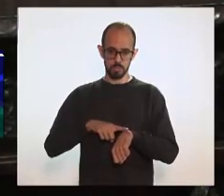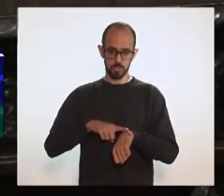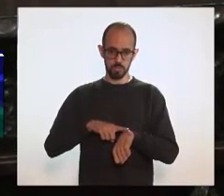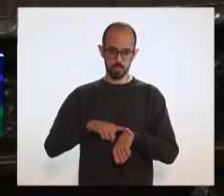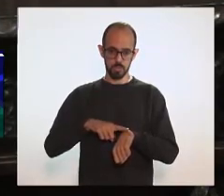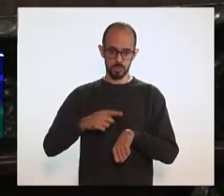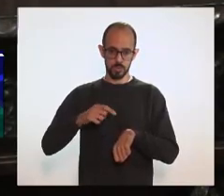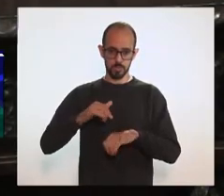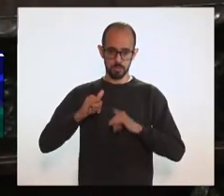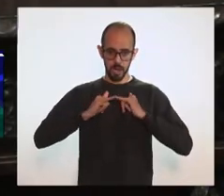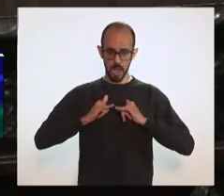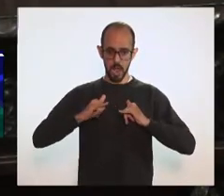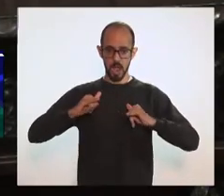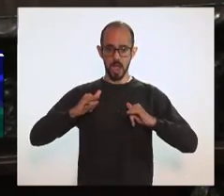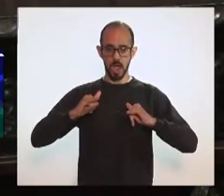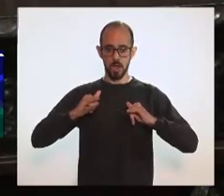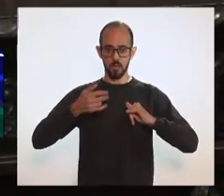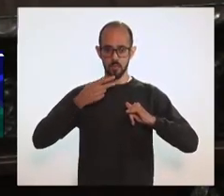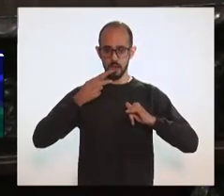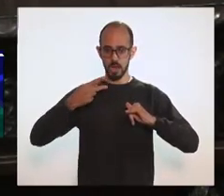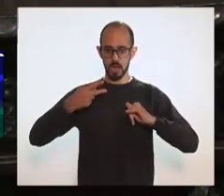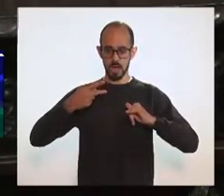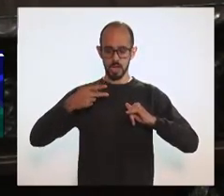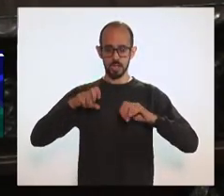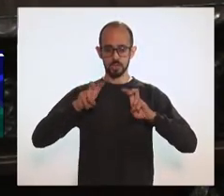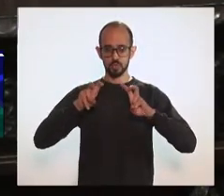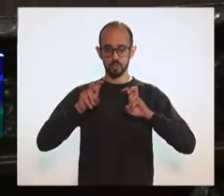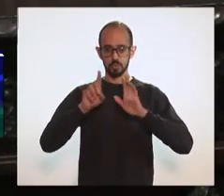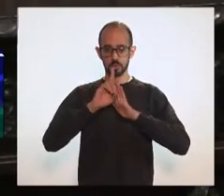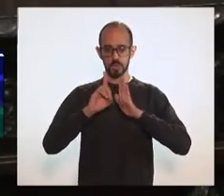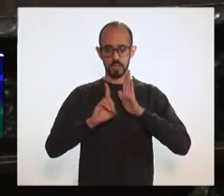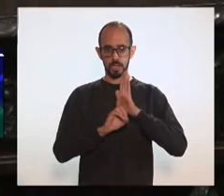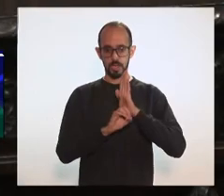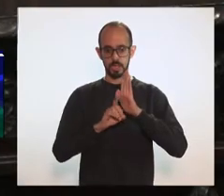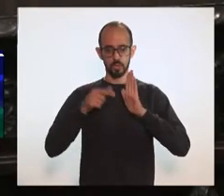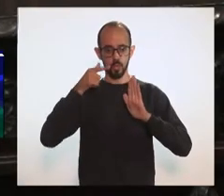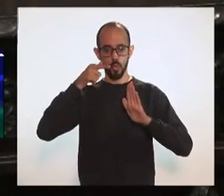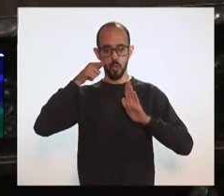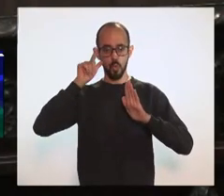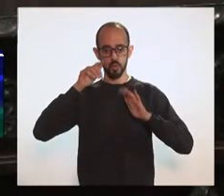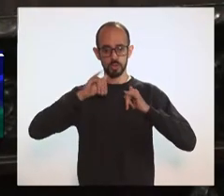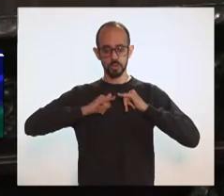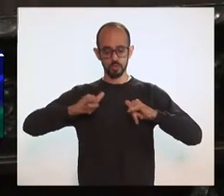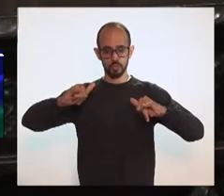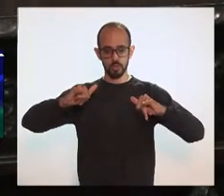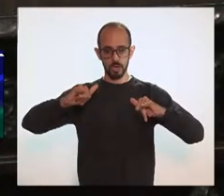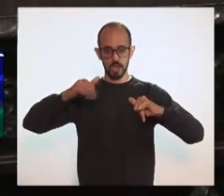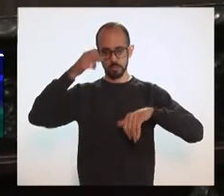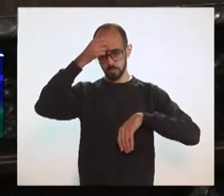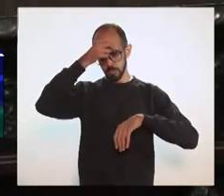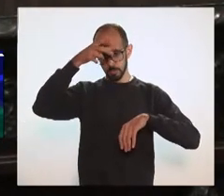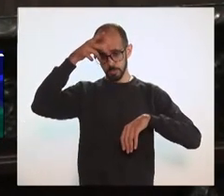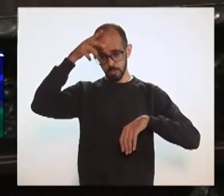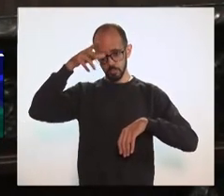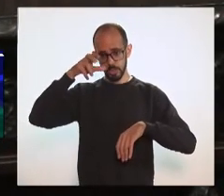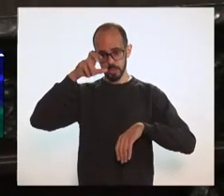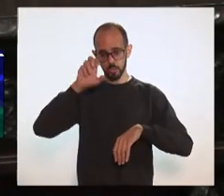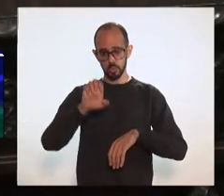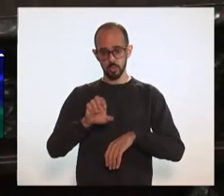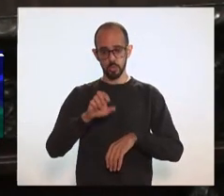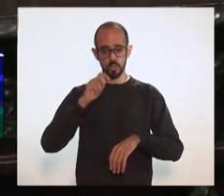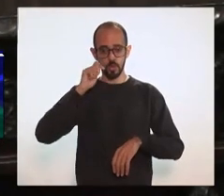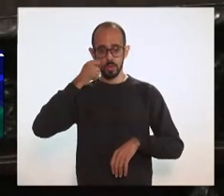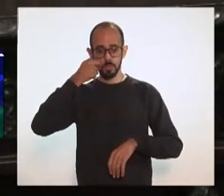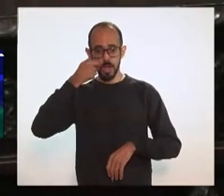uma declaração sobre o decreto publicado ontem pelo prefeito Eduardo Paes,